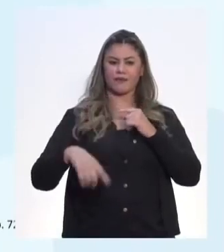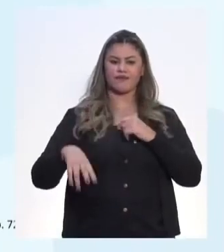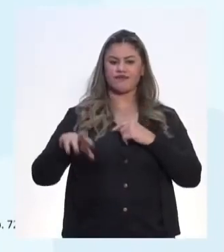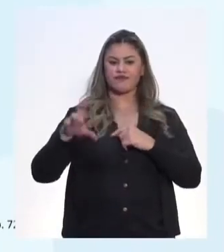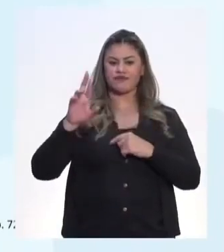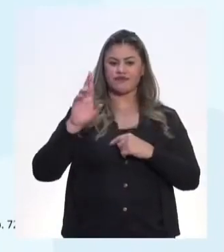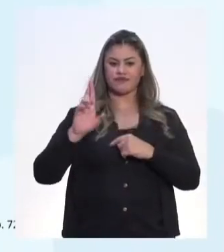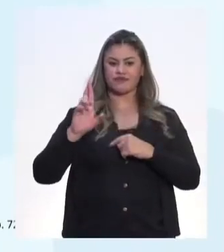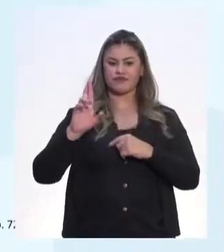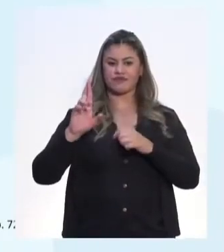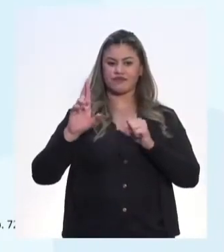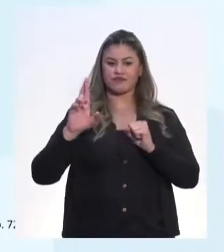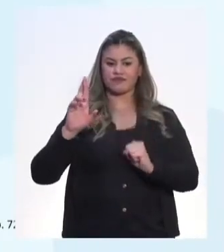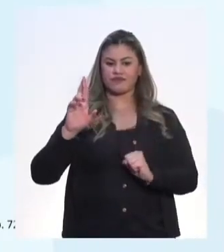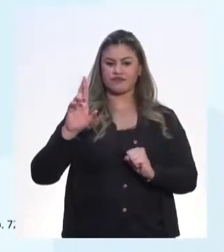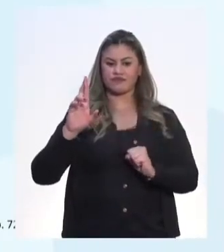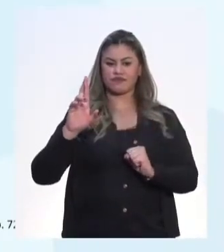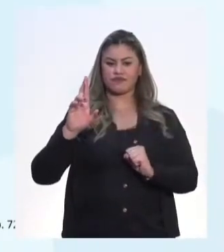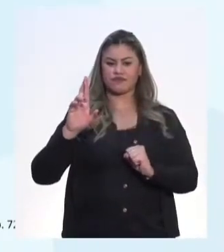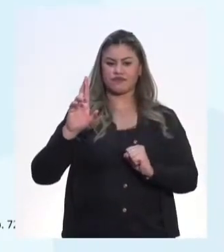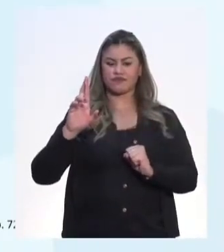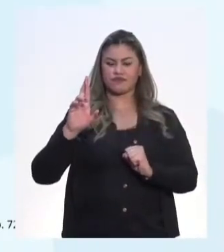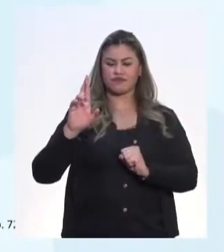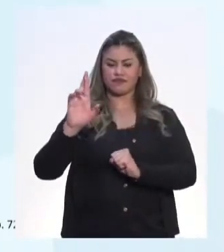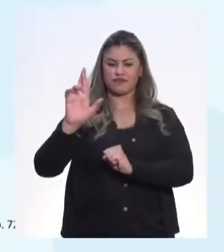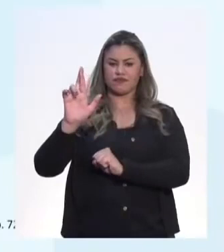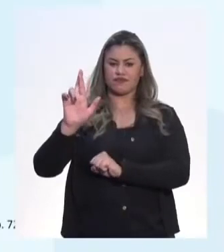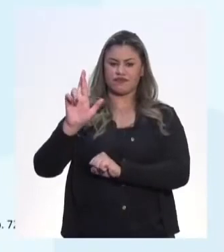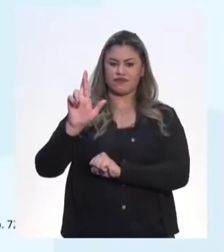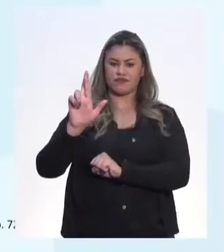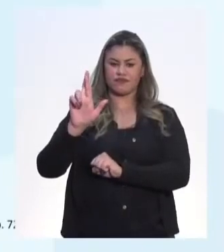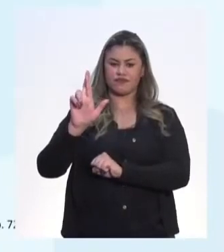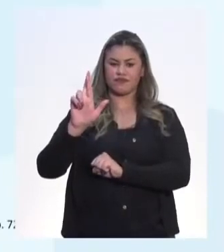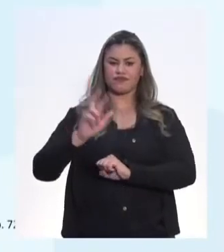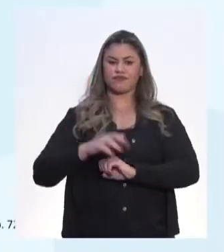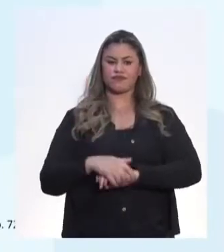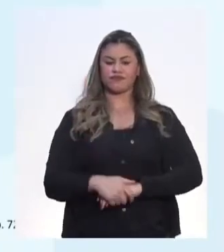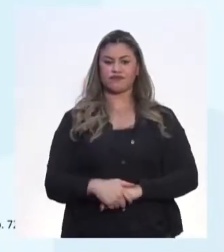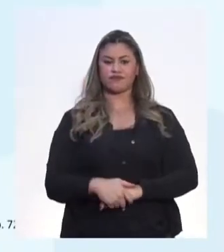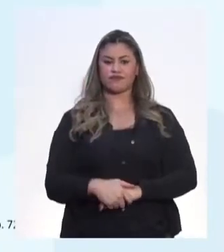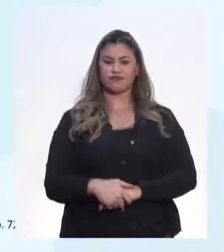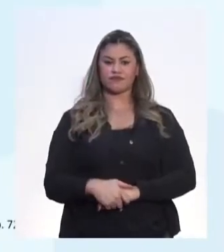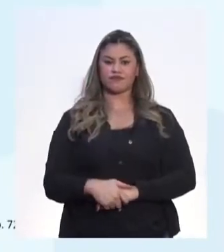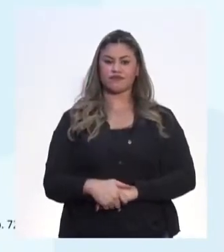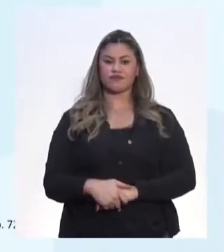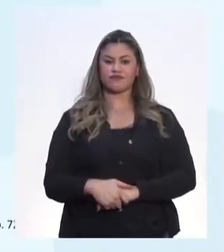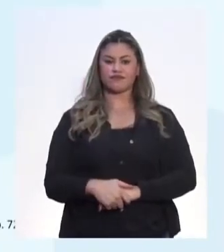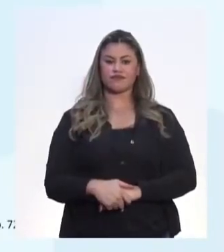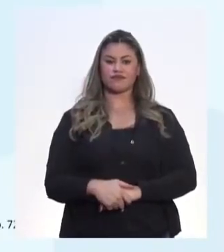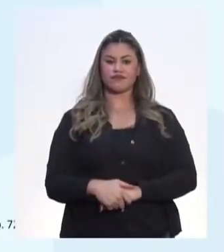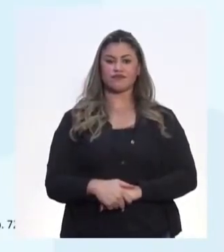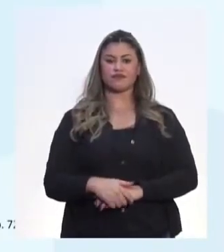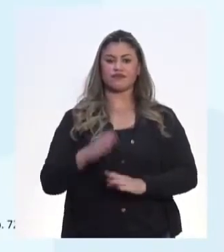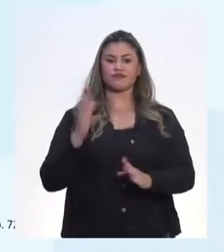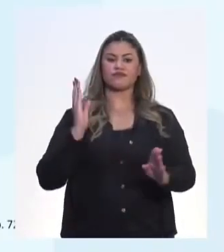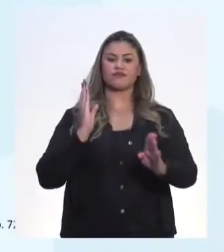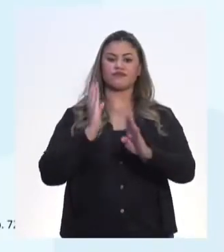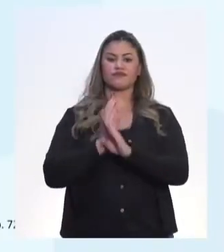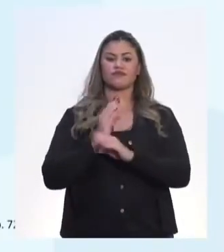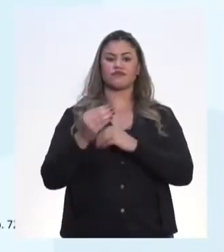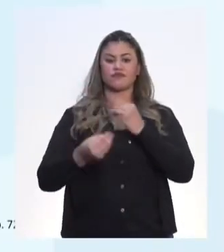duas retas aqui, são paralelas. Beleza? O que eu posso identificar aí, o que eu